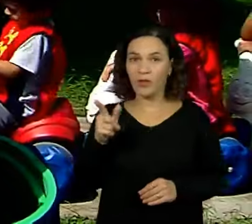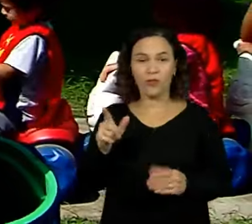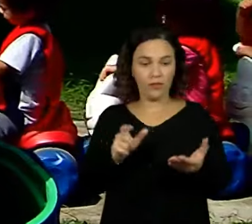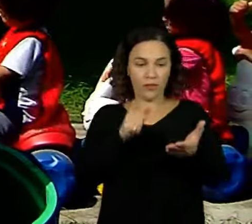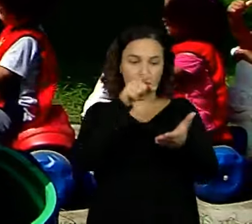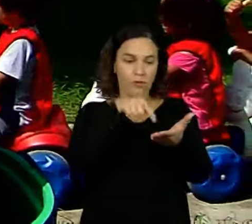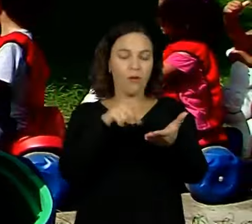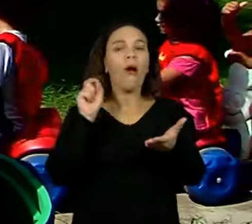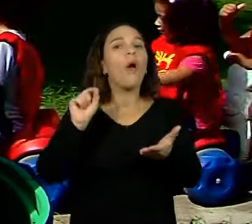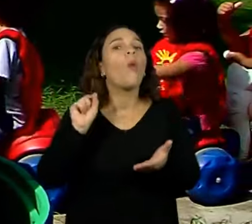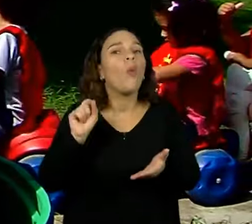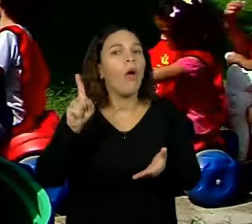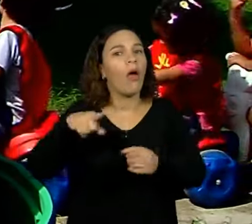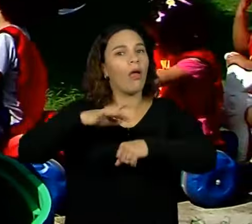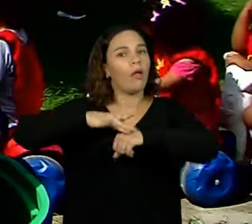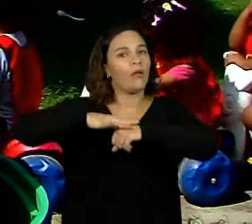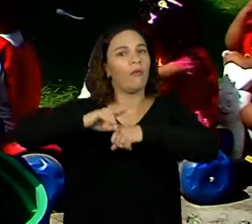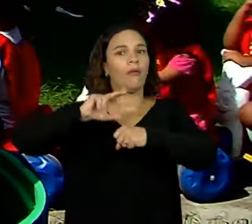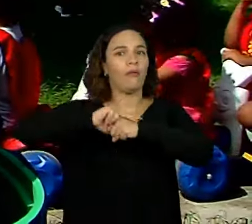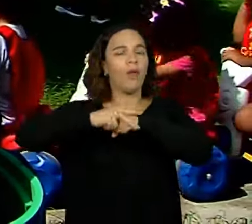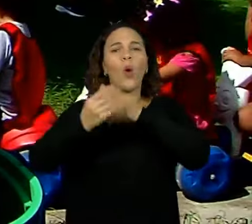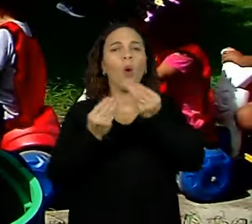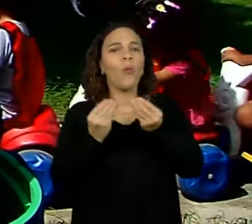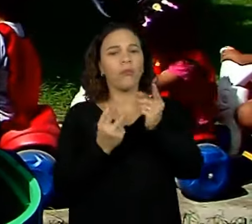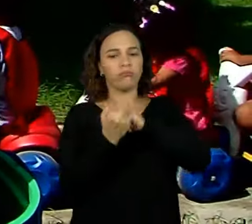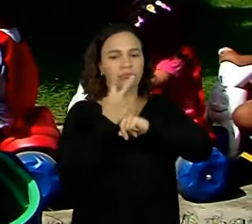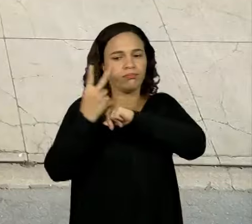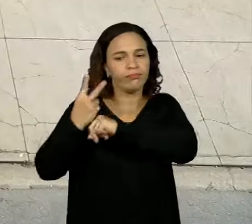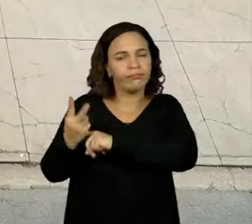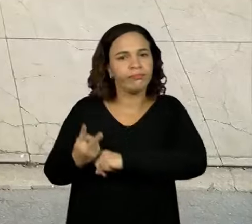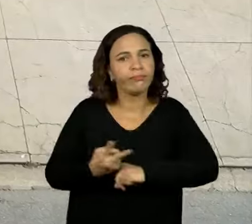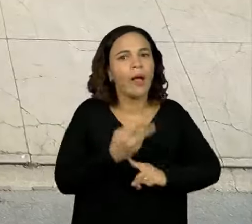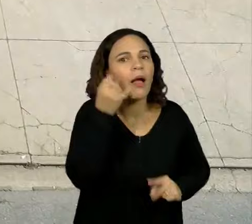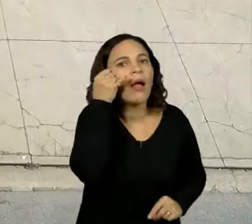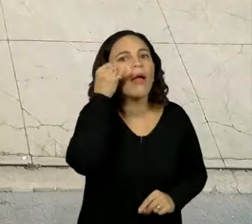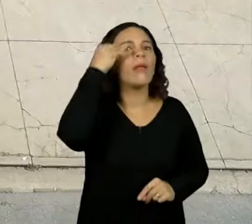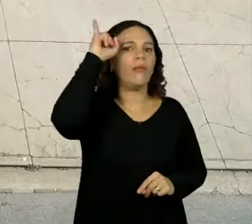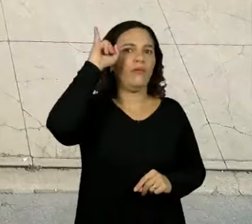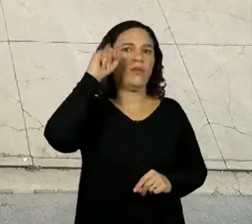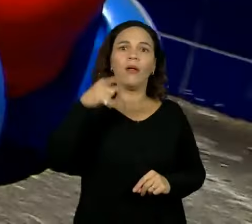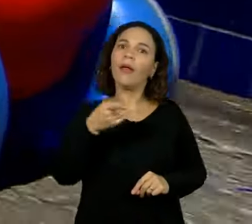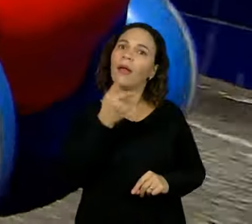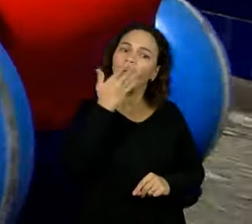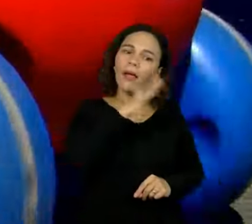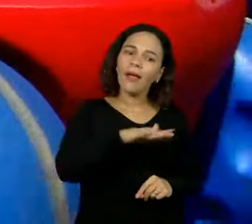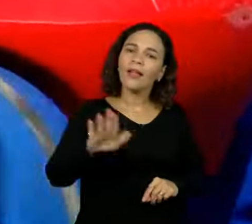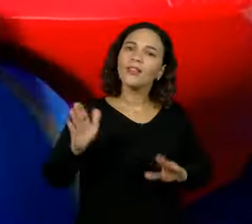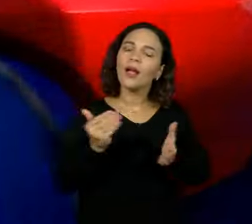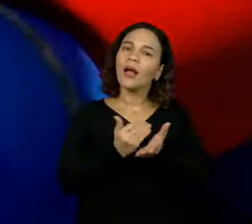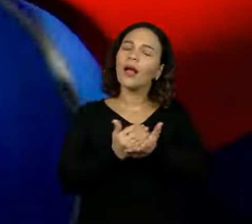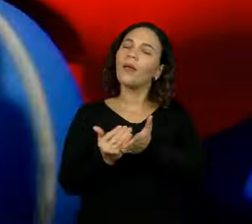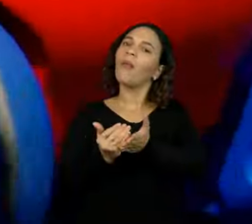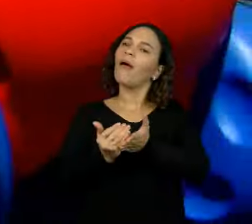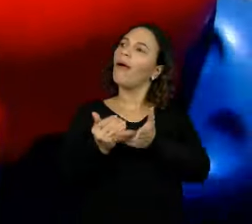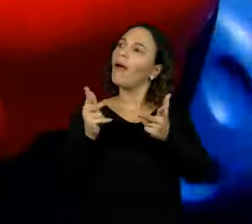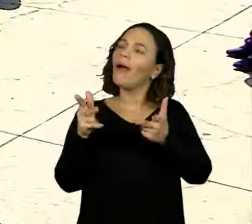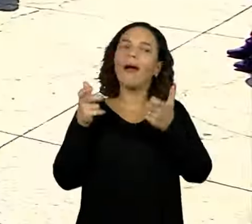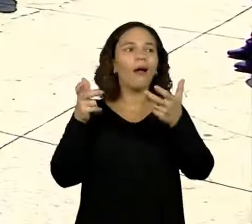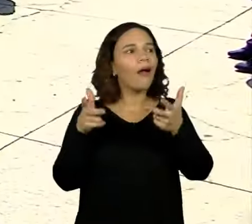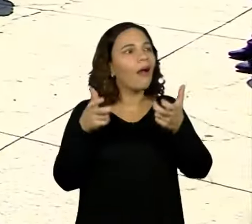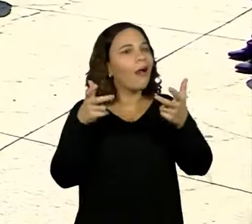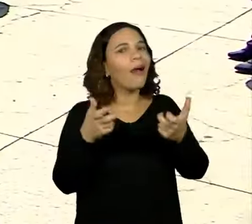a dengue, pra falar sobre os cuidados que a gente tem que ter. De pequeno, eles já vão tendo uma noção das